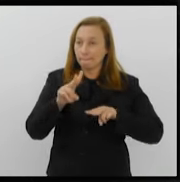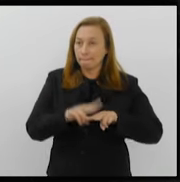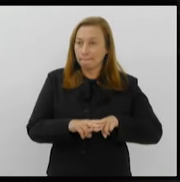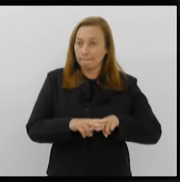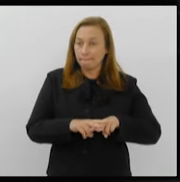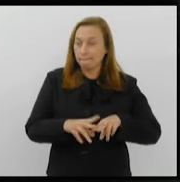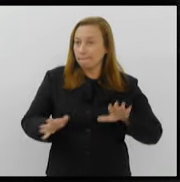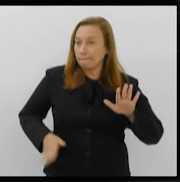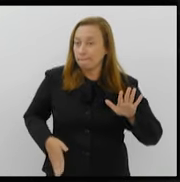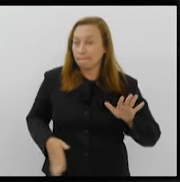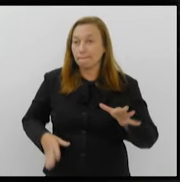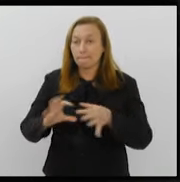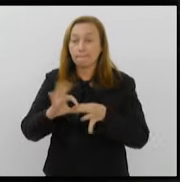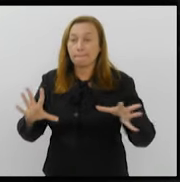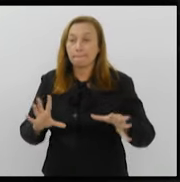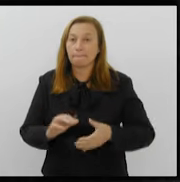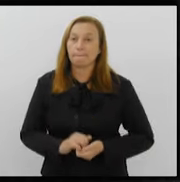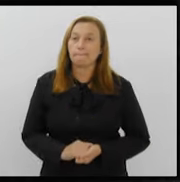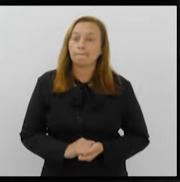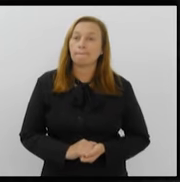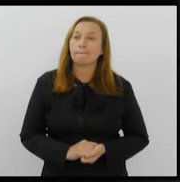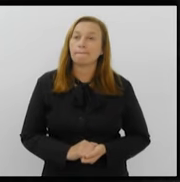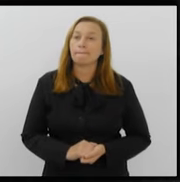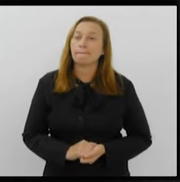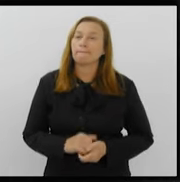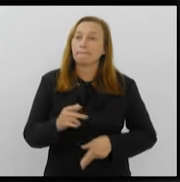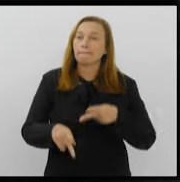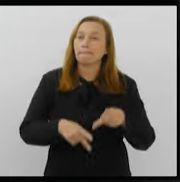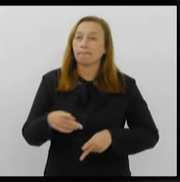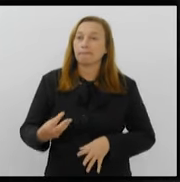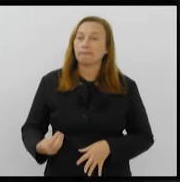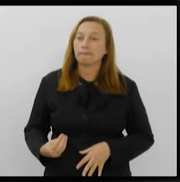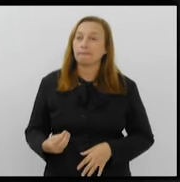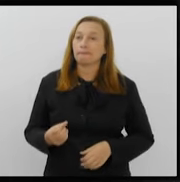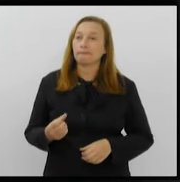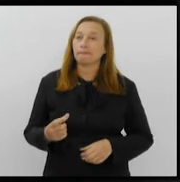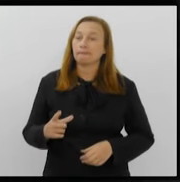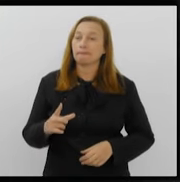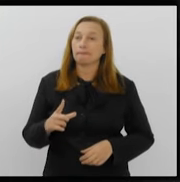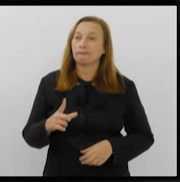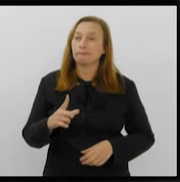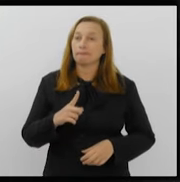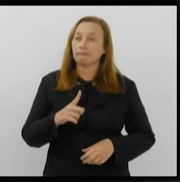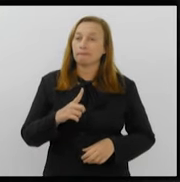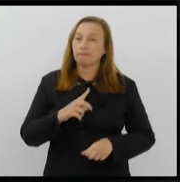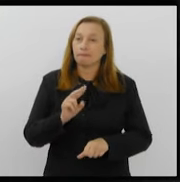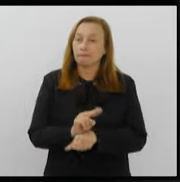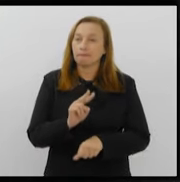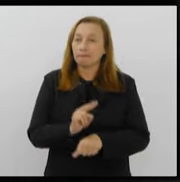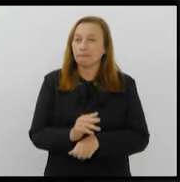assim a população de bem poderá estar protegida. Muito obrigado, senhor presidente.